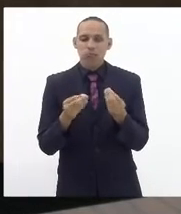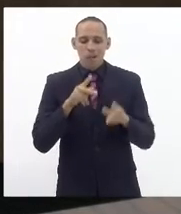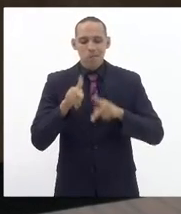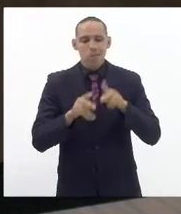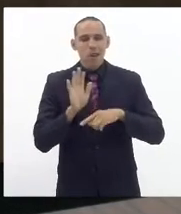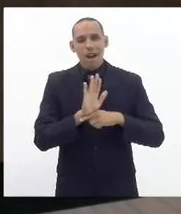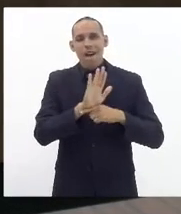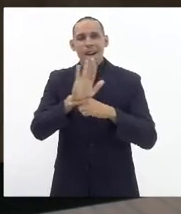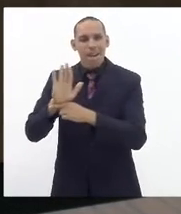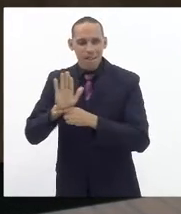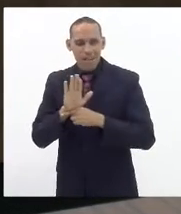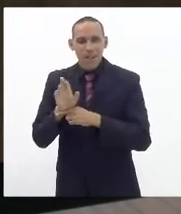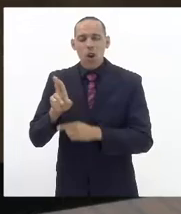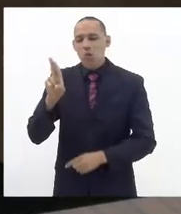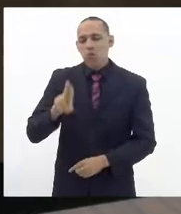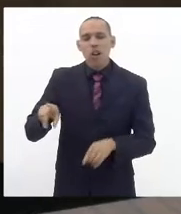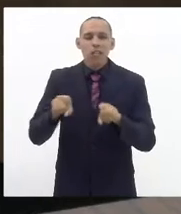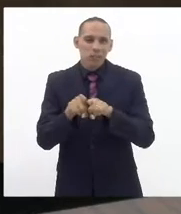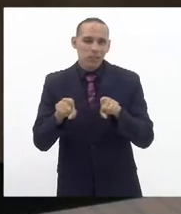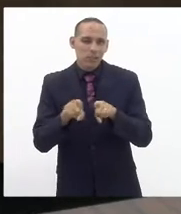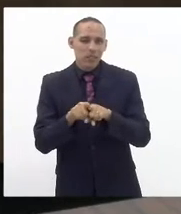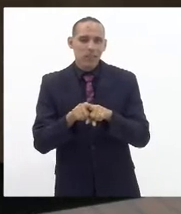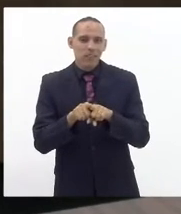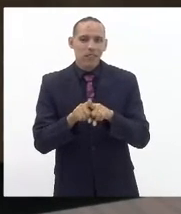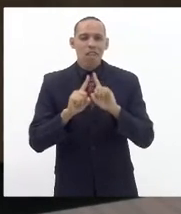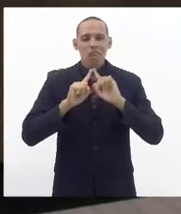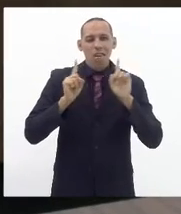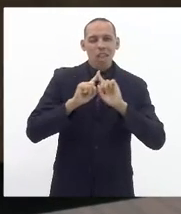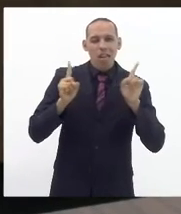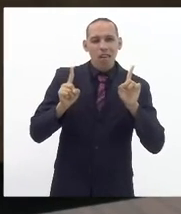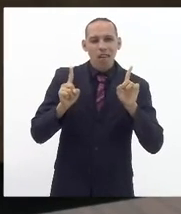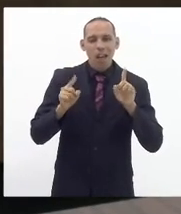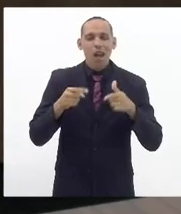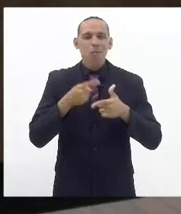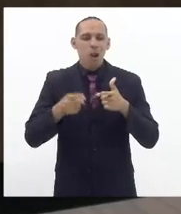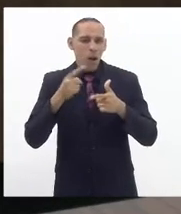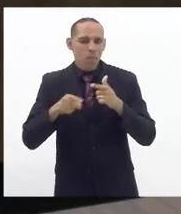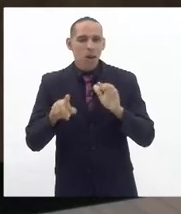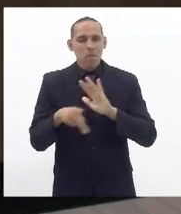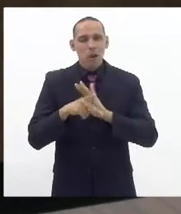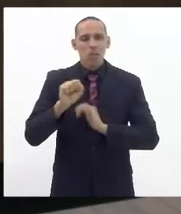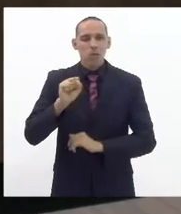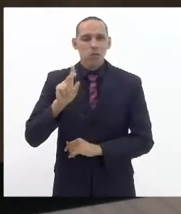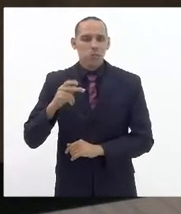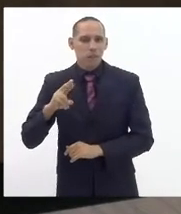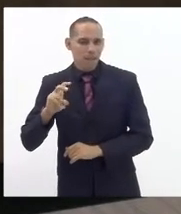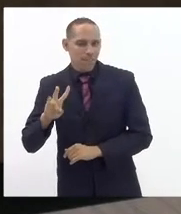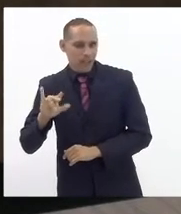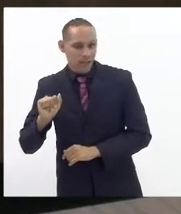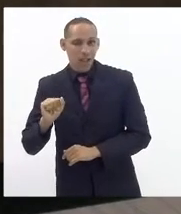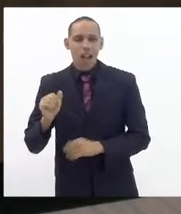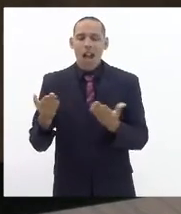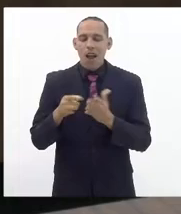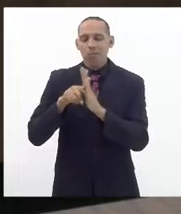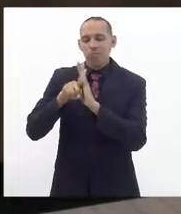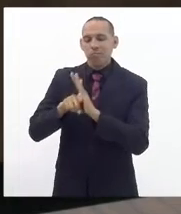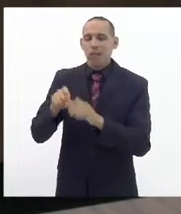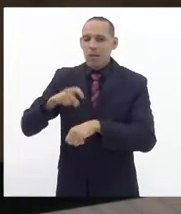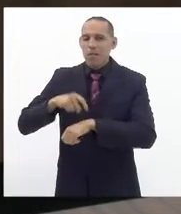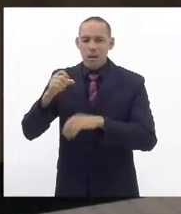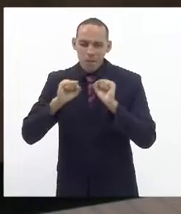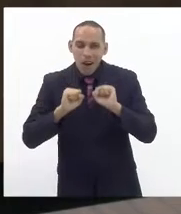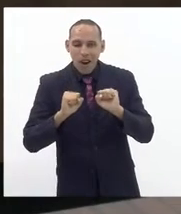população, principalmente com os usuários, que sempre reclamaram do problema da supervia, e agora é o momento de fazer essa inspeção. Pode